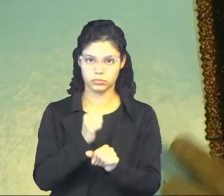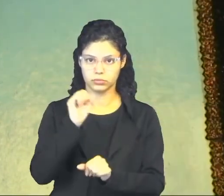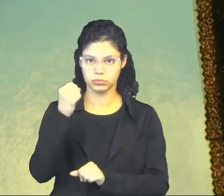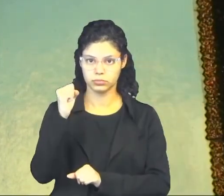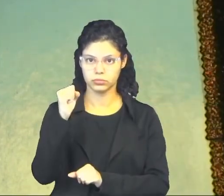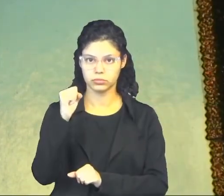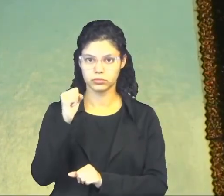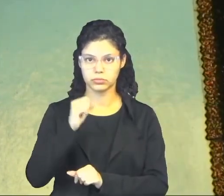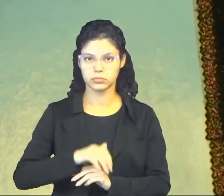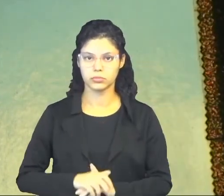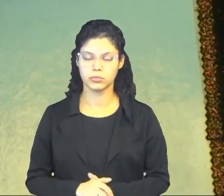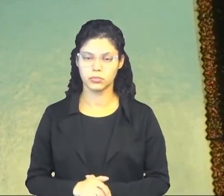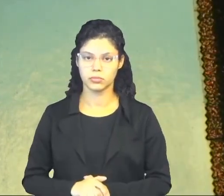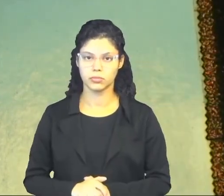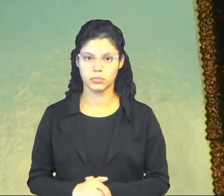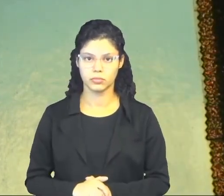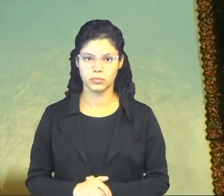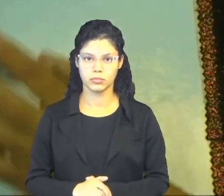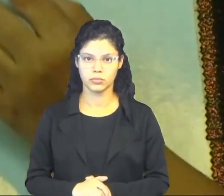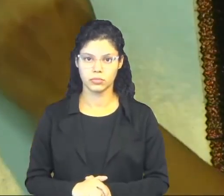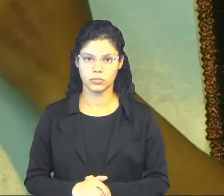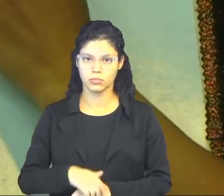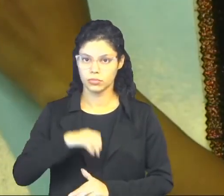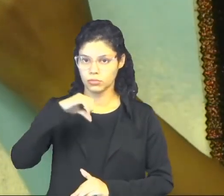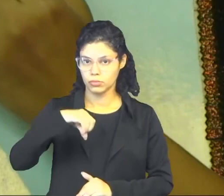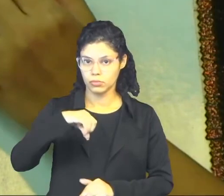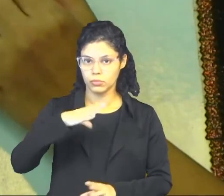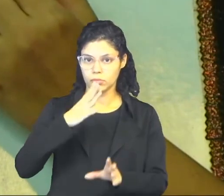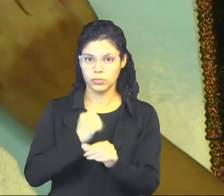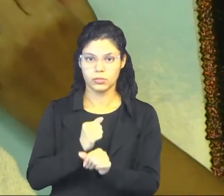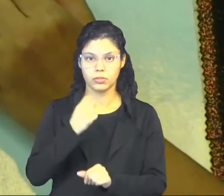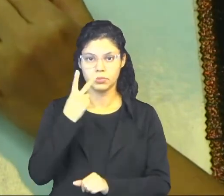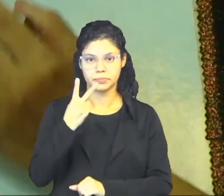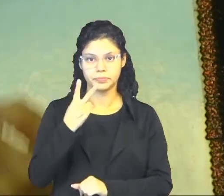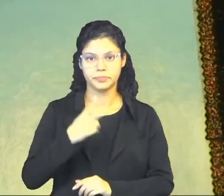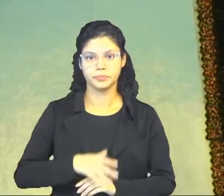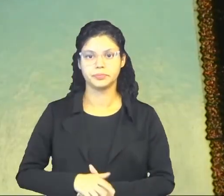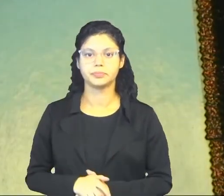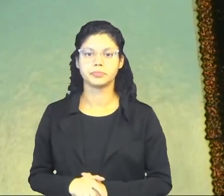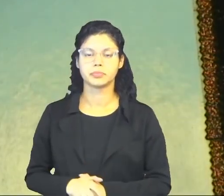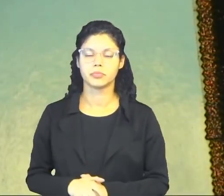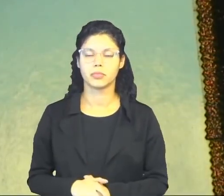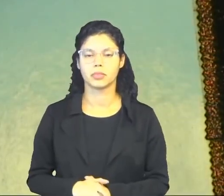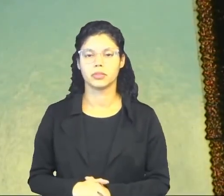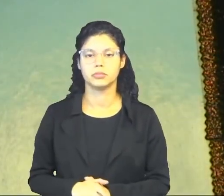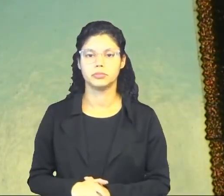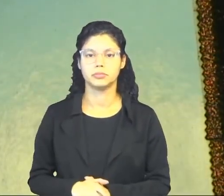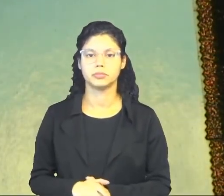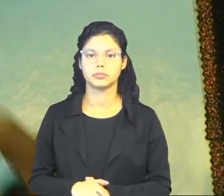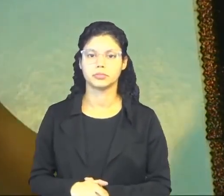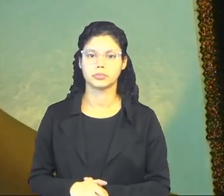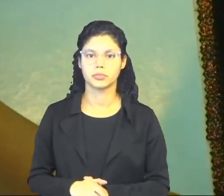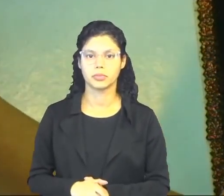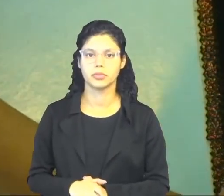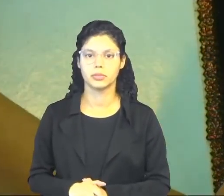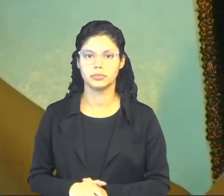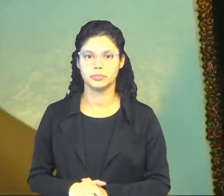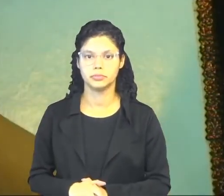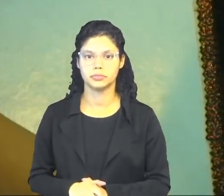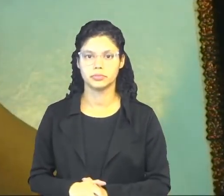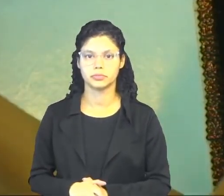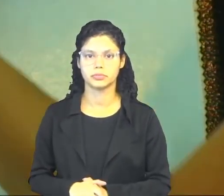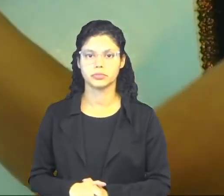mais 8, eu tenho 9. E 9 mais 2, 9 mais 2,